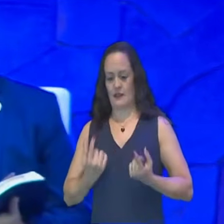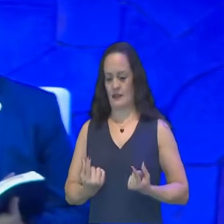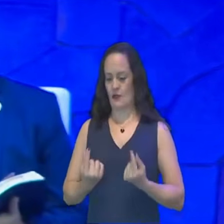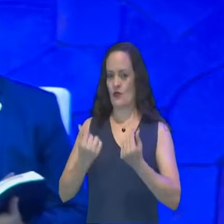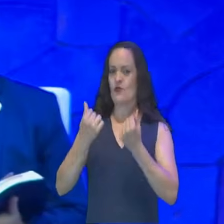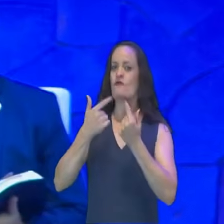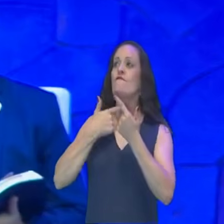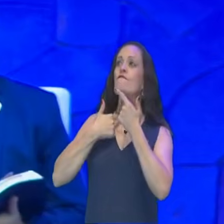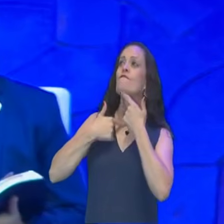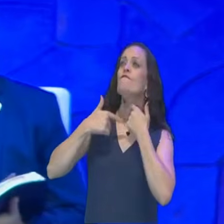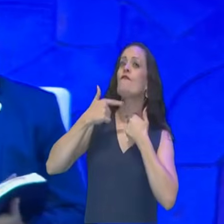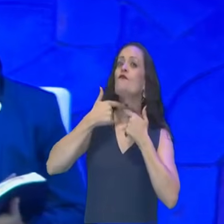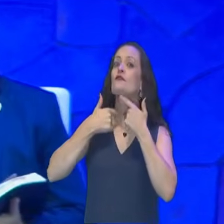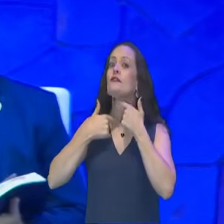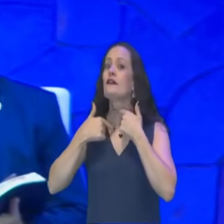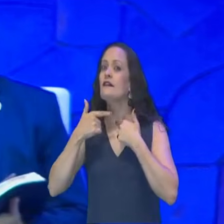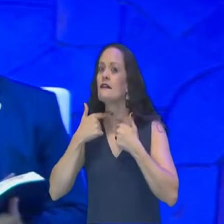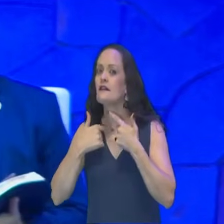desejos,